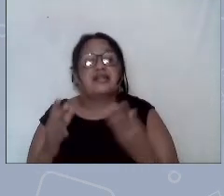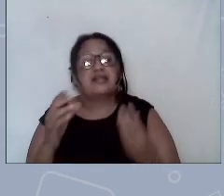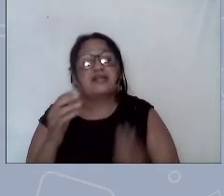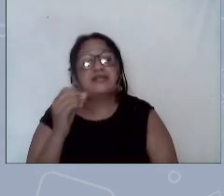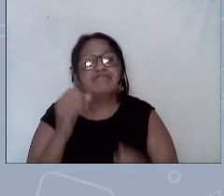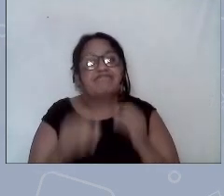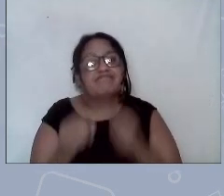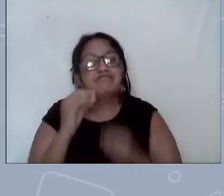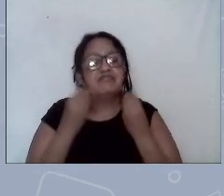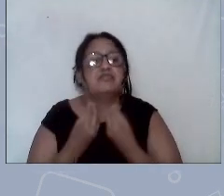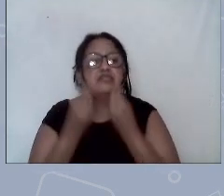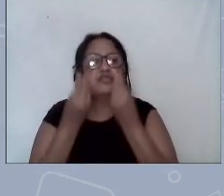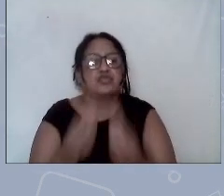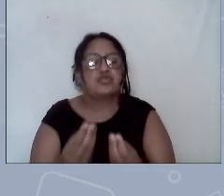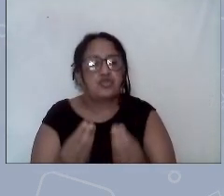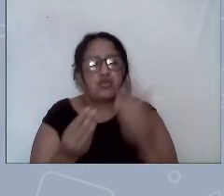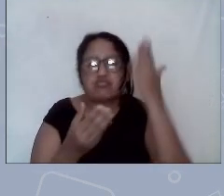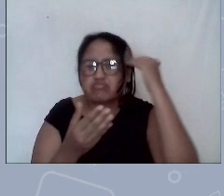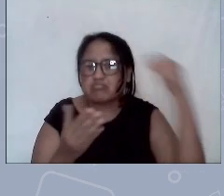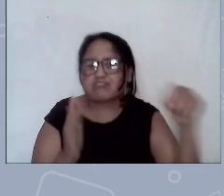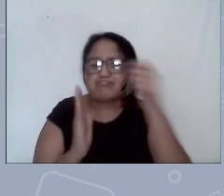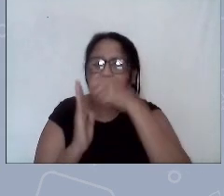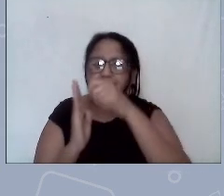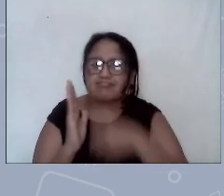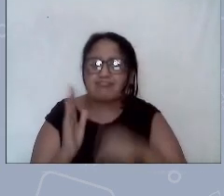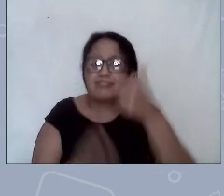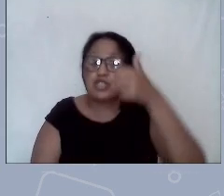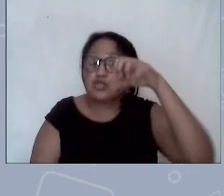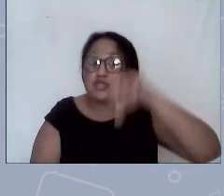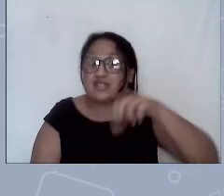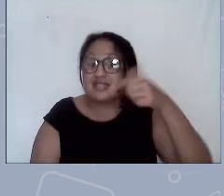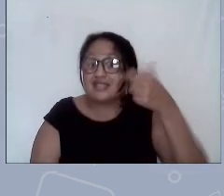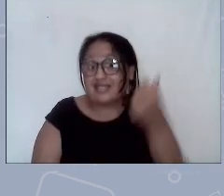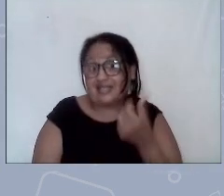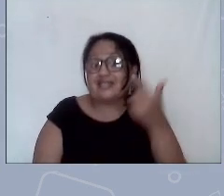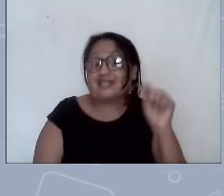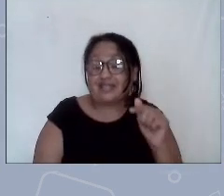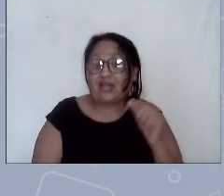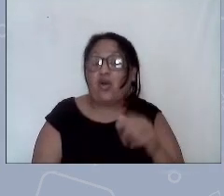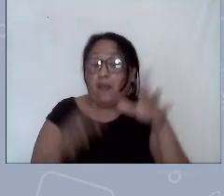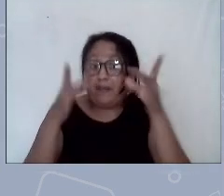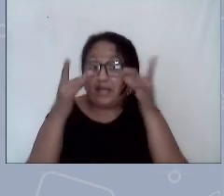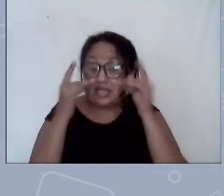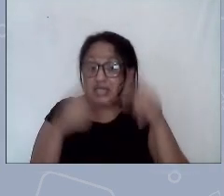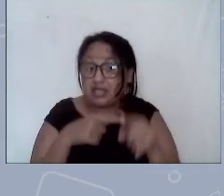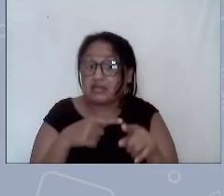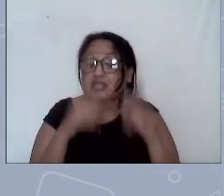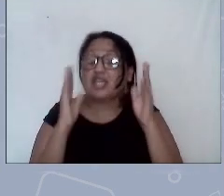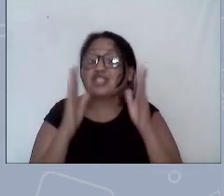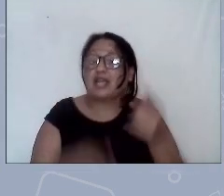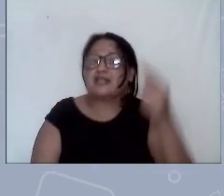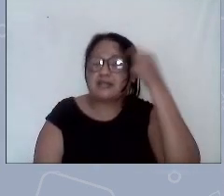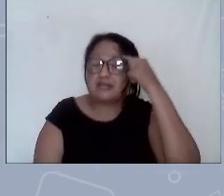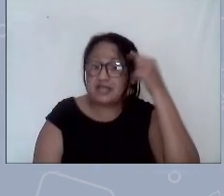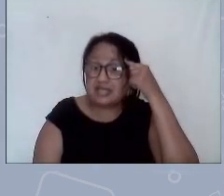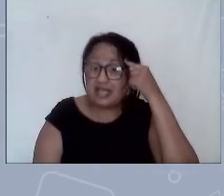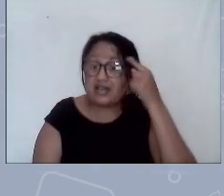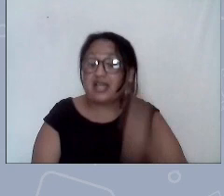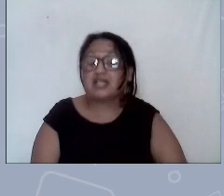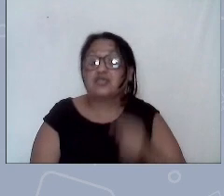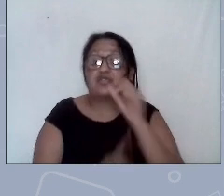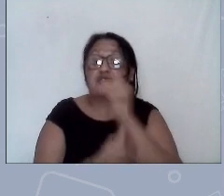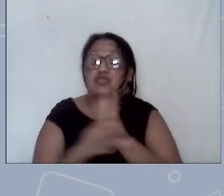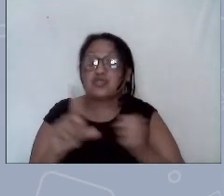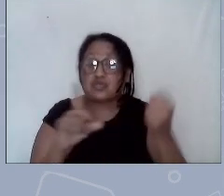demonstrando veja 1967 atenção pessoal já se pensava numa sociedade